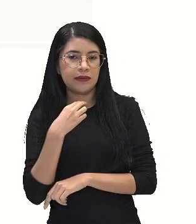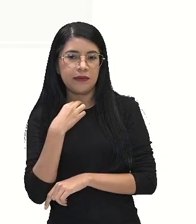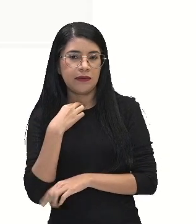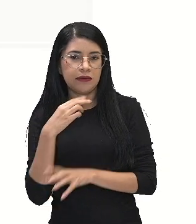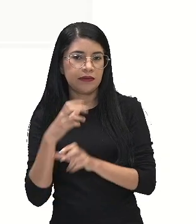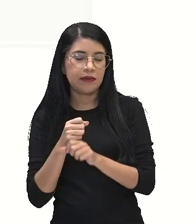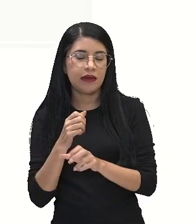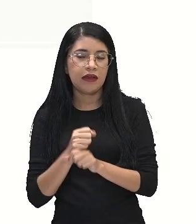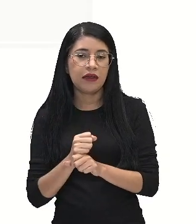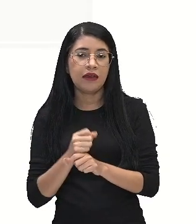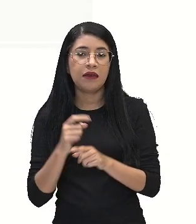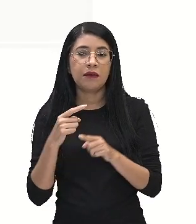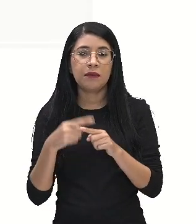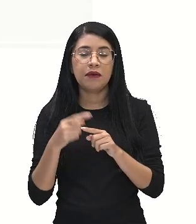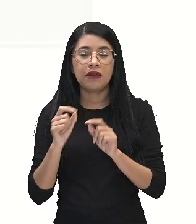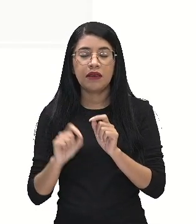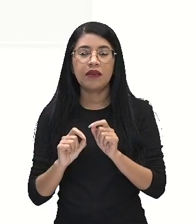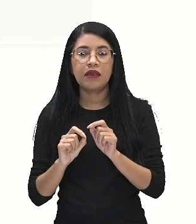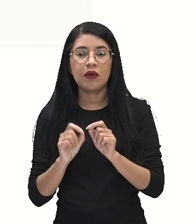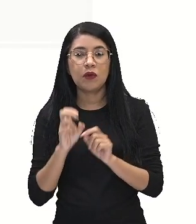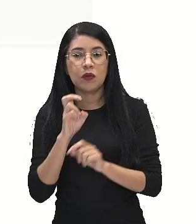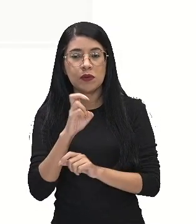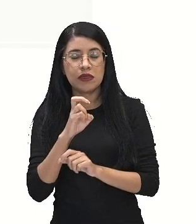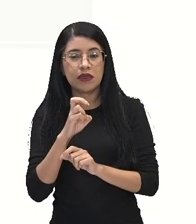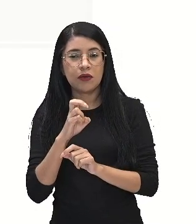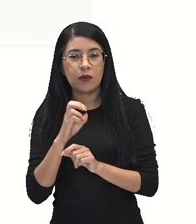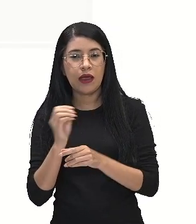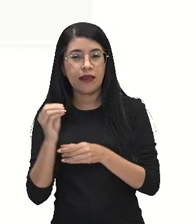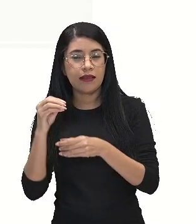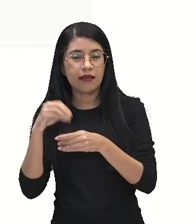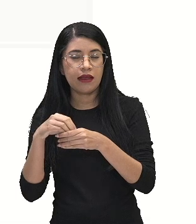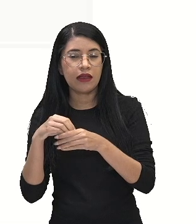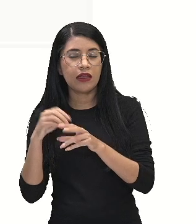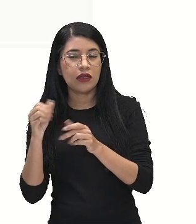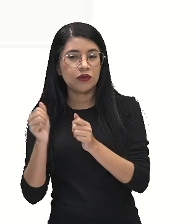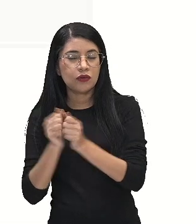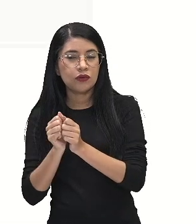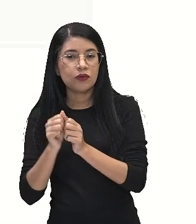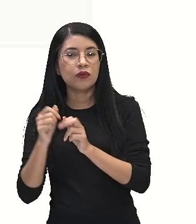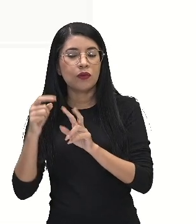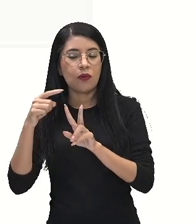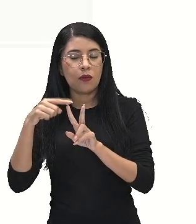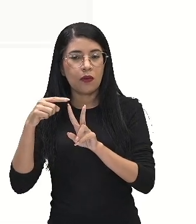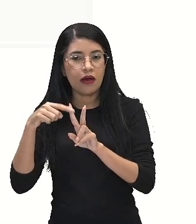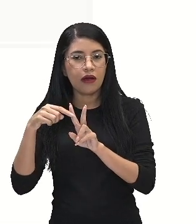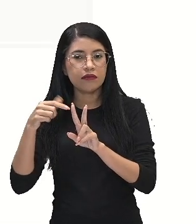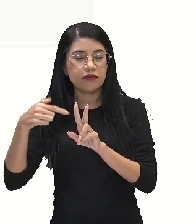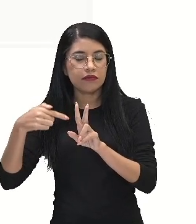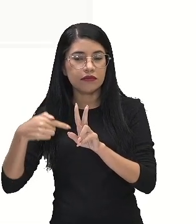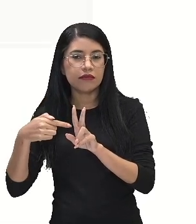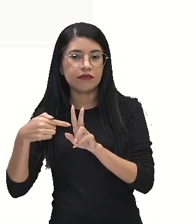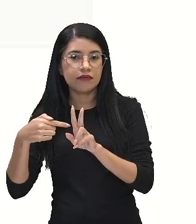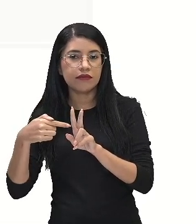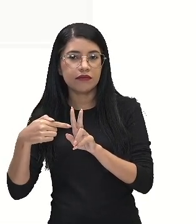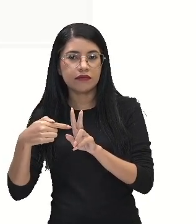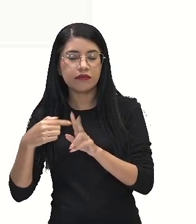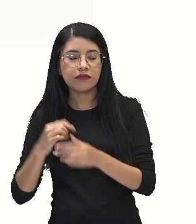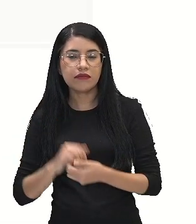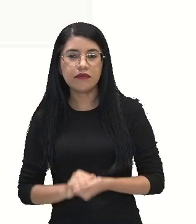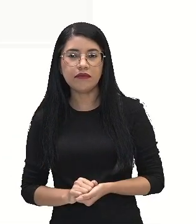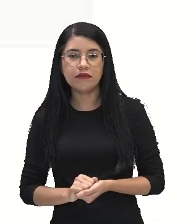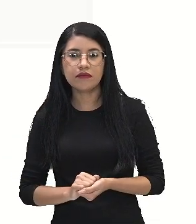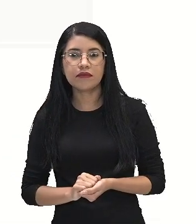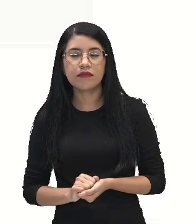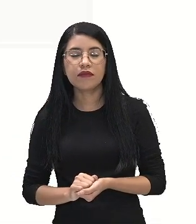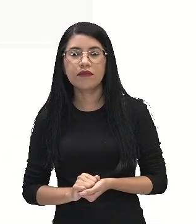quê? Porque esse 5, ele pertence a esse raiz de 7. O 5, ele não está solto